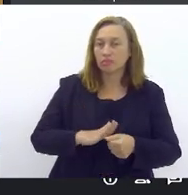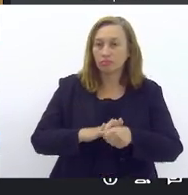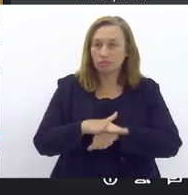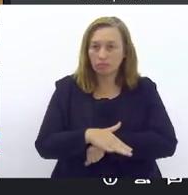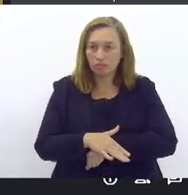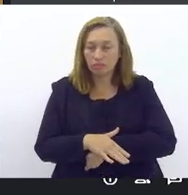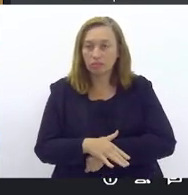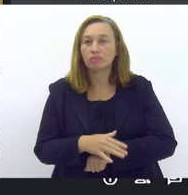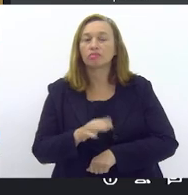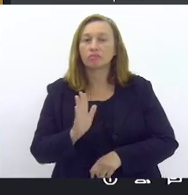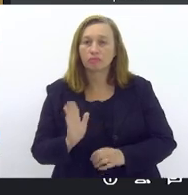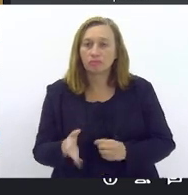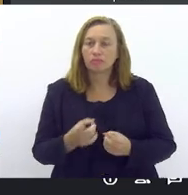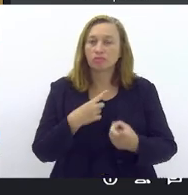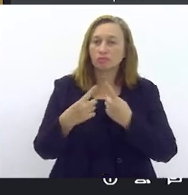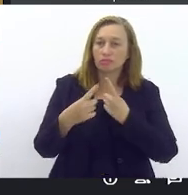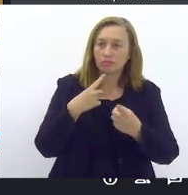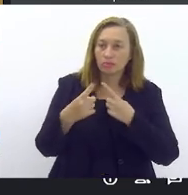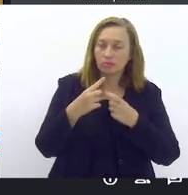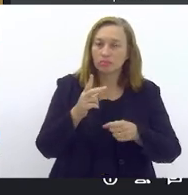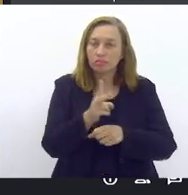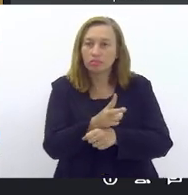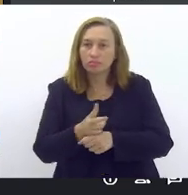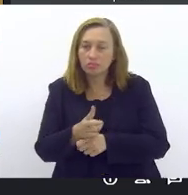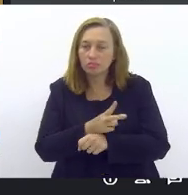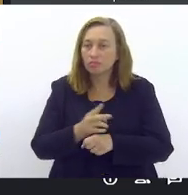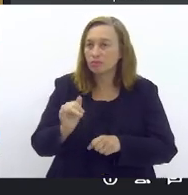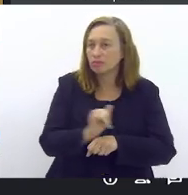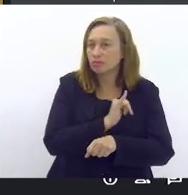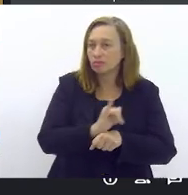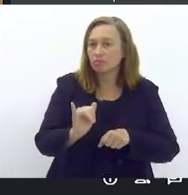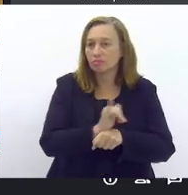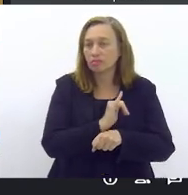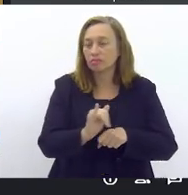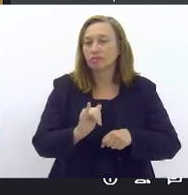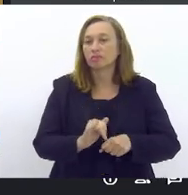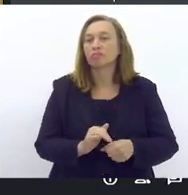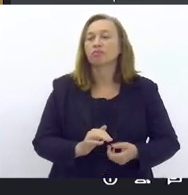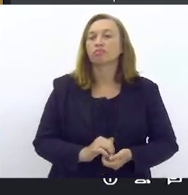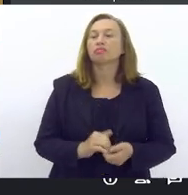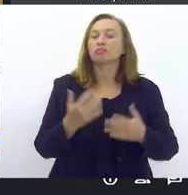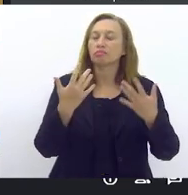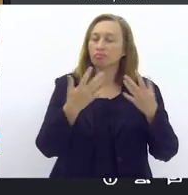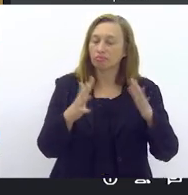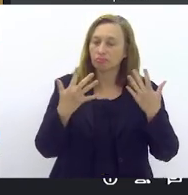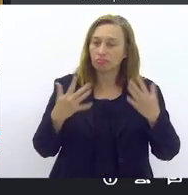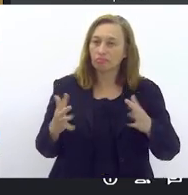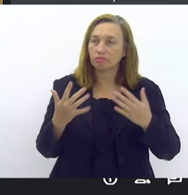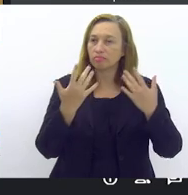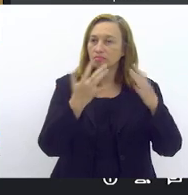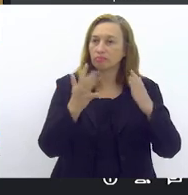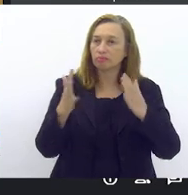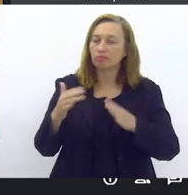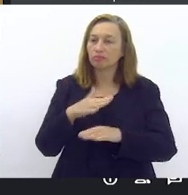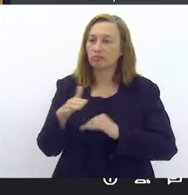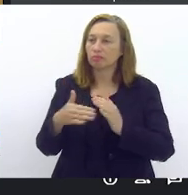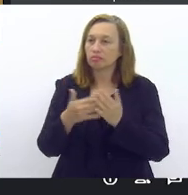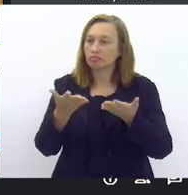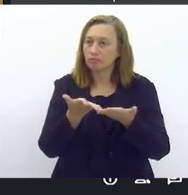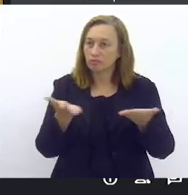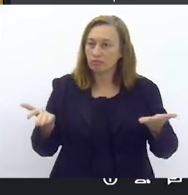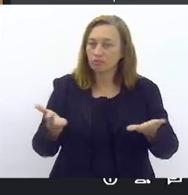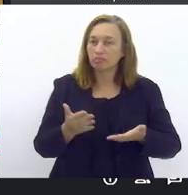grupo, dialogando, buscando, articulando. Então, assim, parabéns para todos vocês.